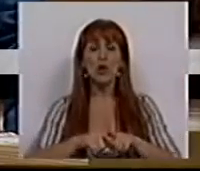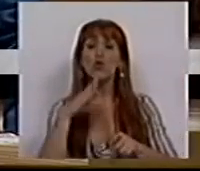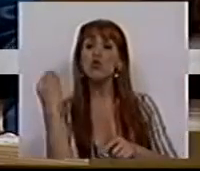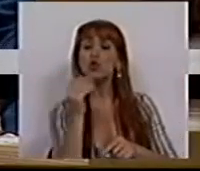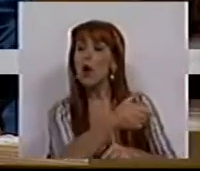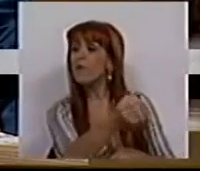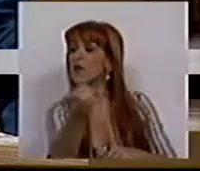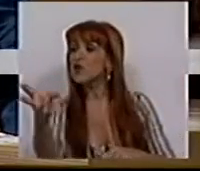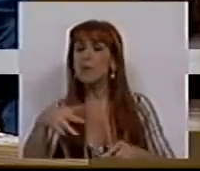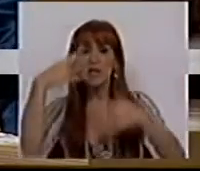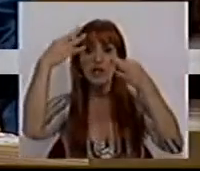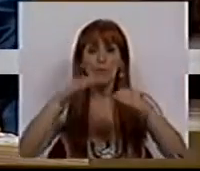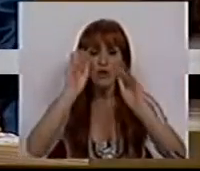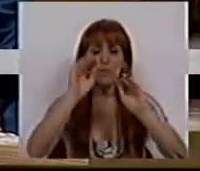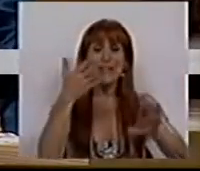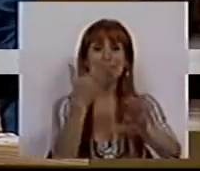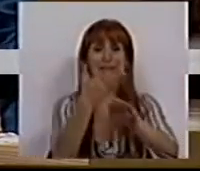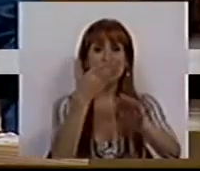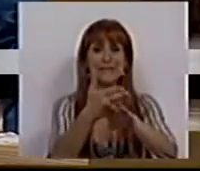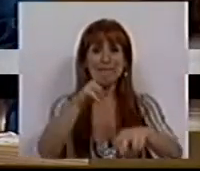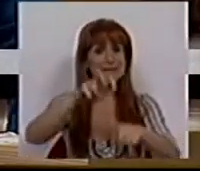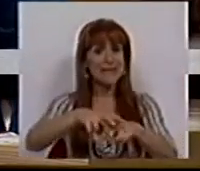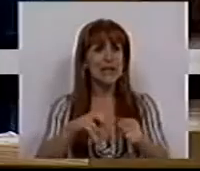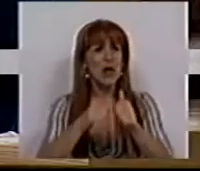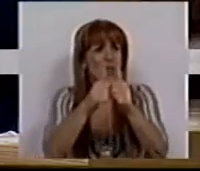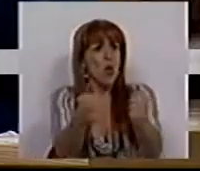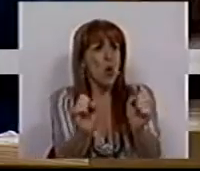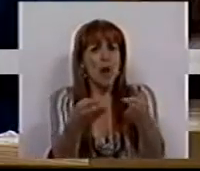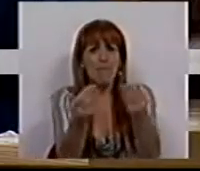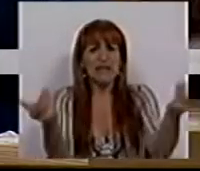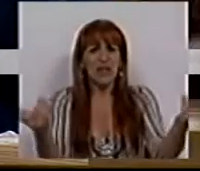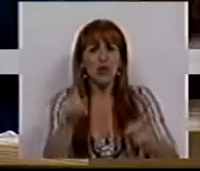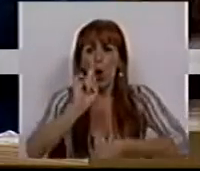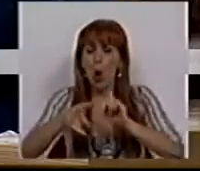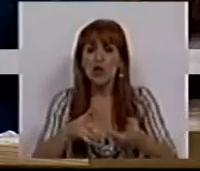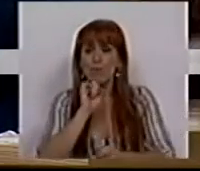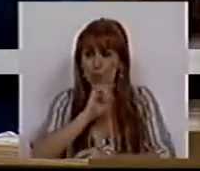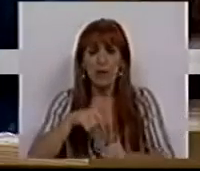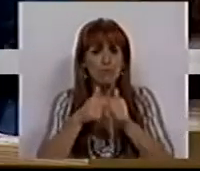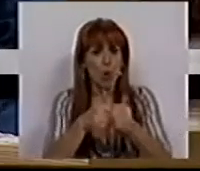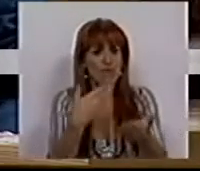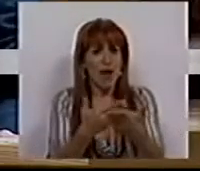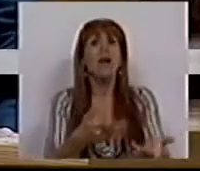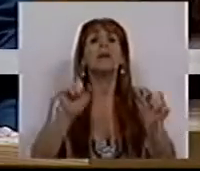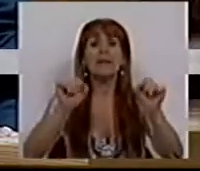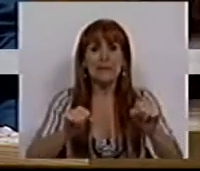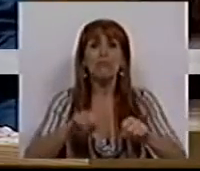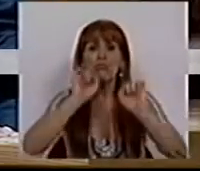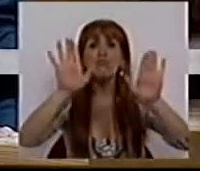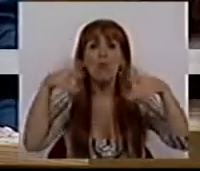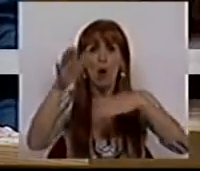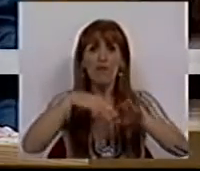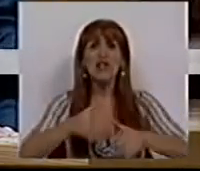jovens e que a disciplina de educação sexual não está a cumprir nesta matéria aquilo que poderia cumprir. Sim, é